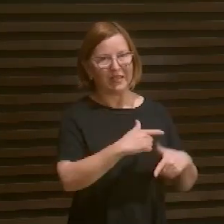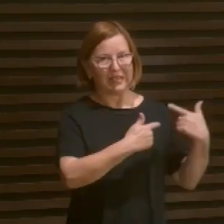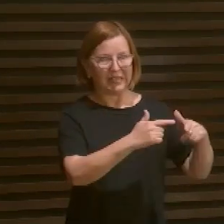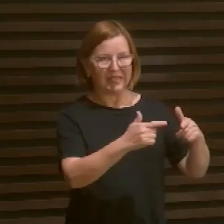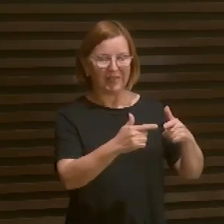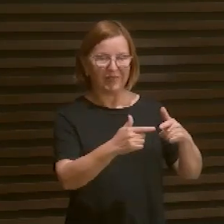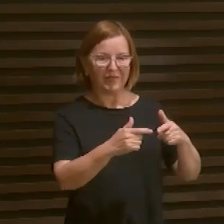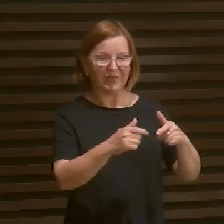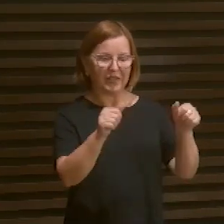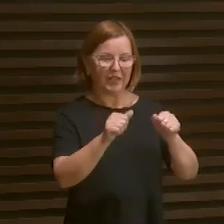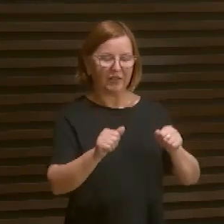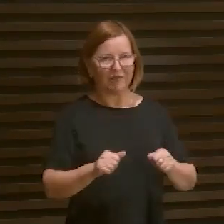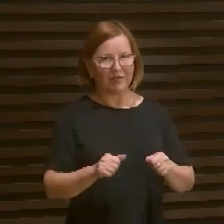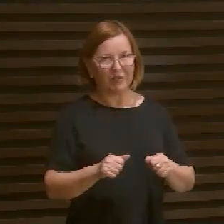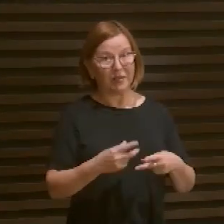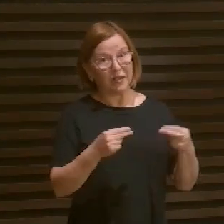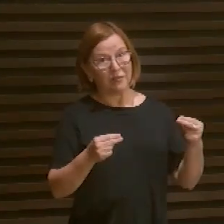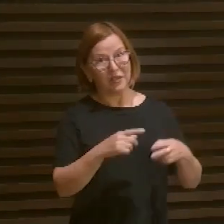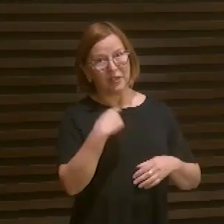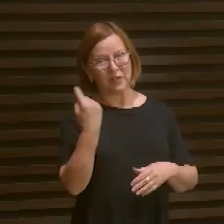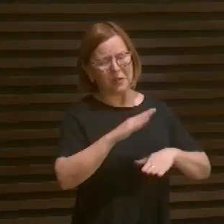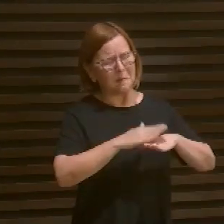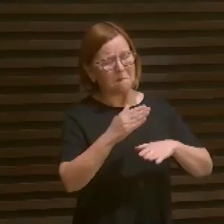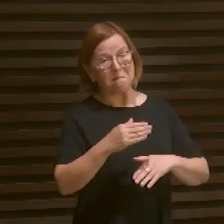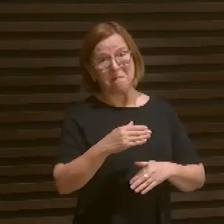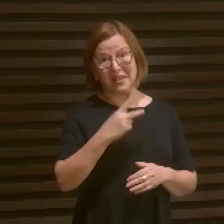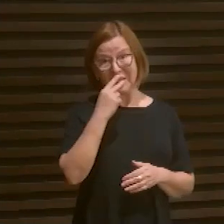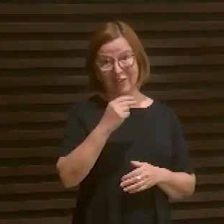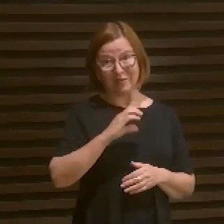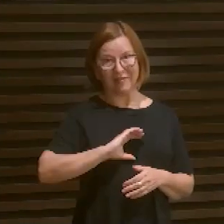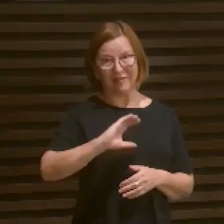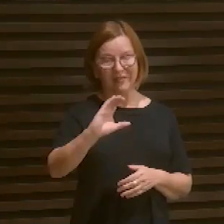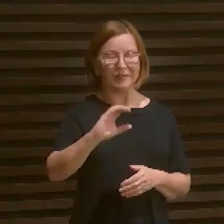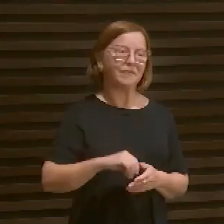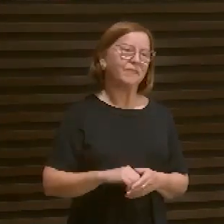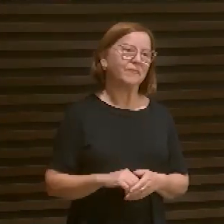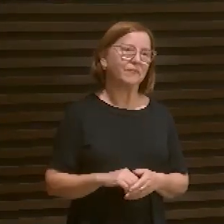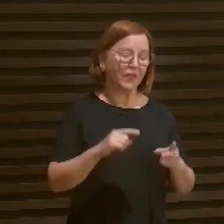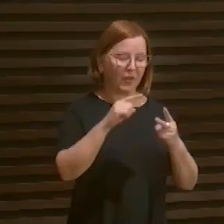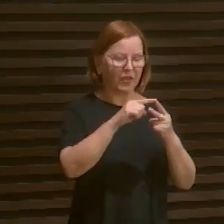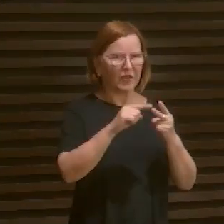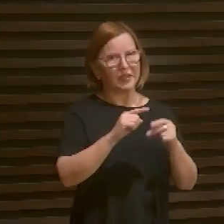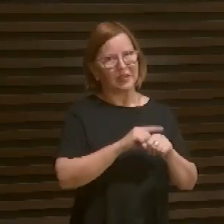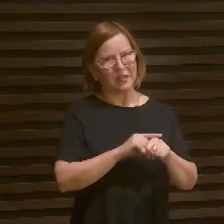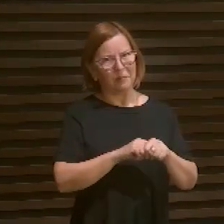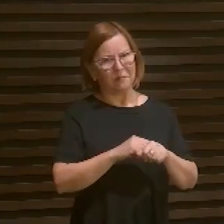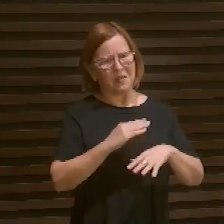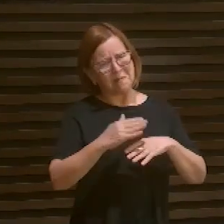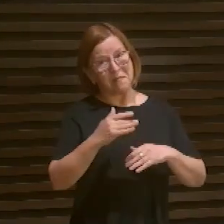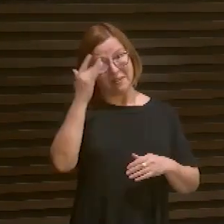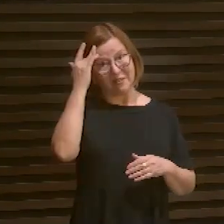nós mais achamos confiável. Em 2 tempos era bem mais